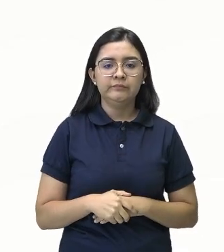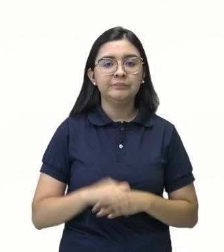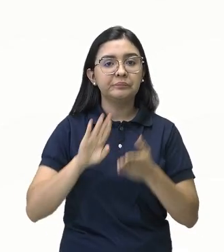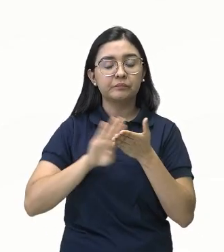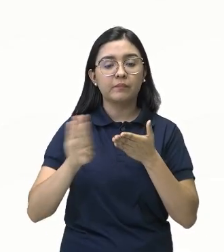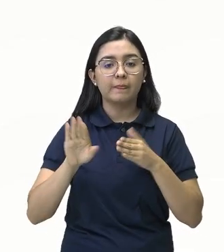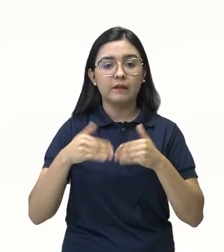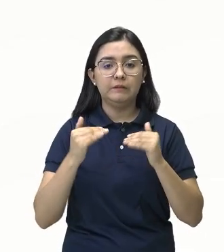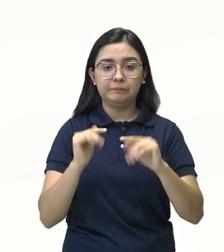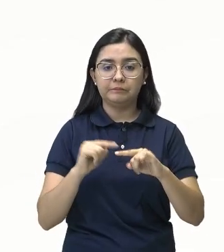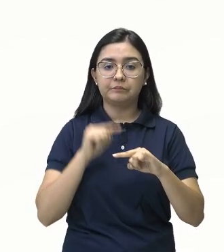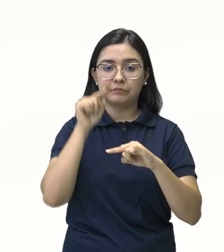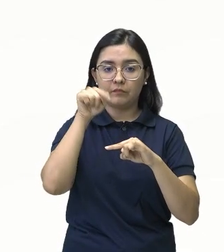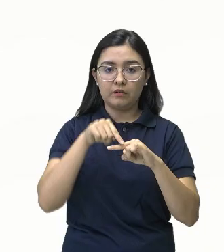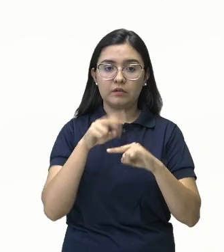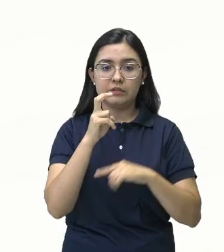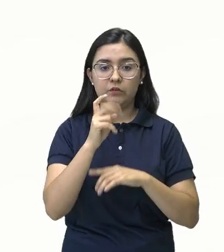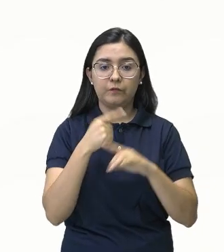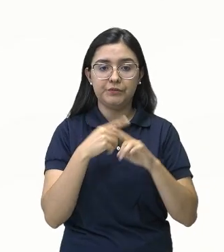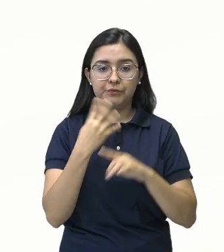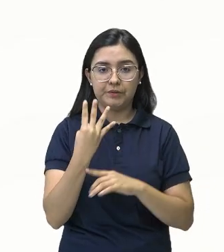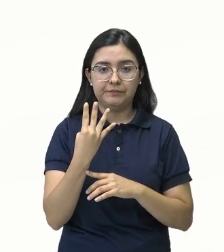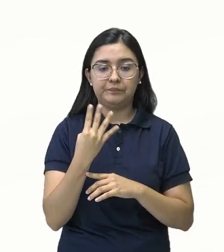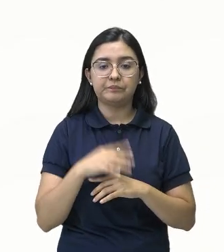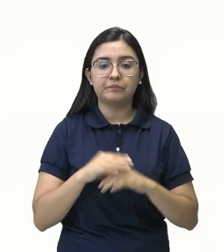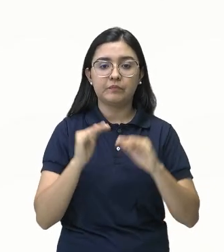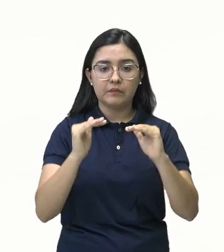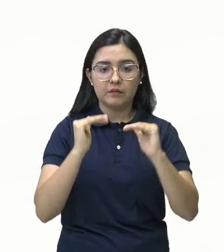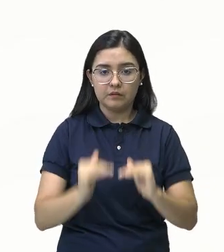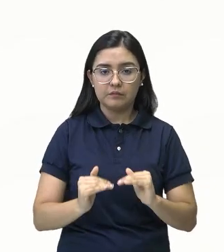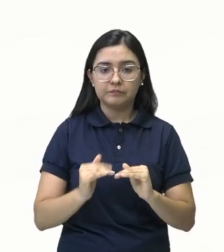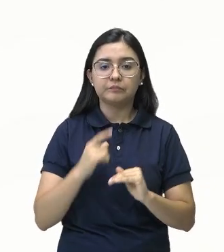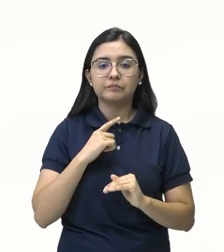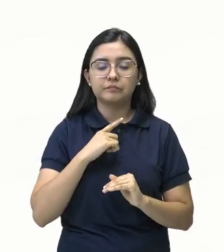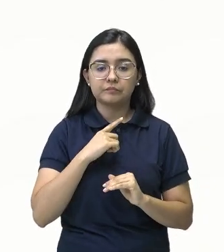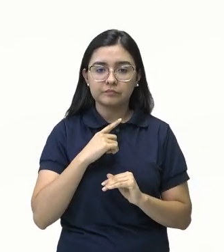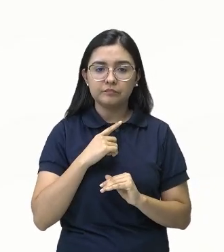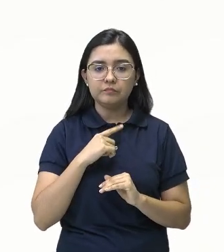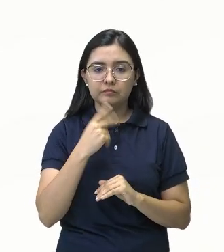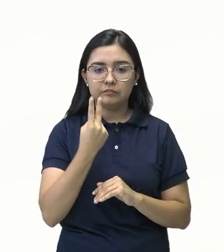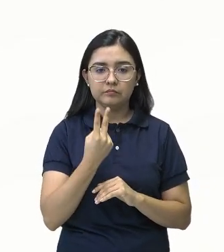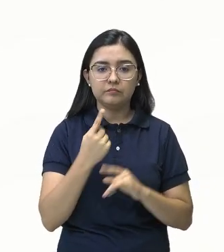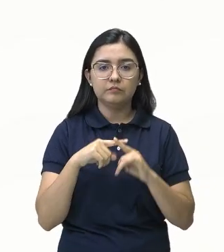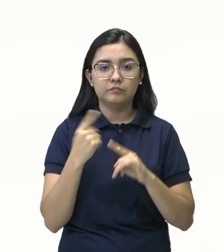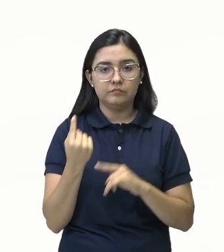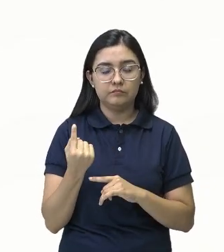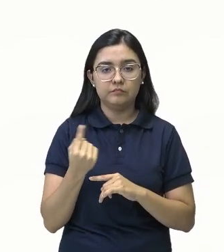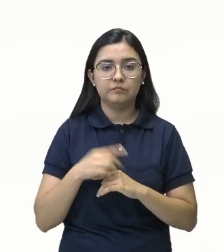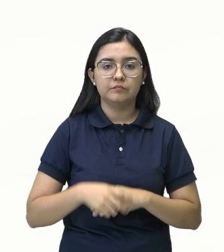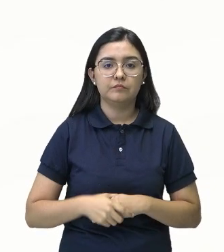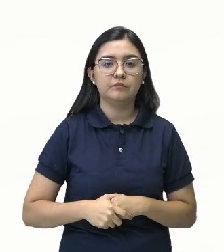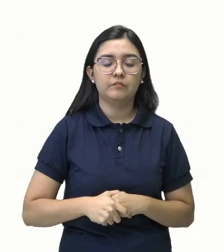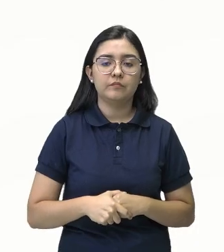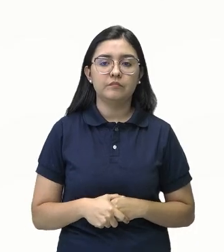Então, em cima sobrou 5 vezes 4. E embaixo, nosso fatorial de 2 é 2 vezes 1.